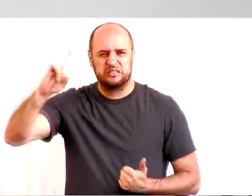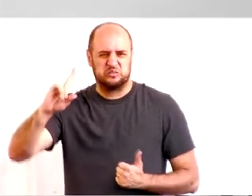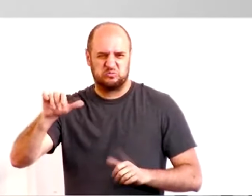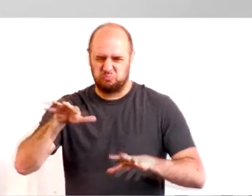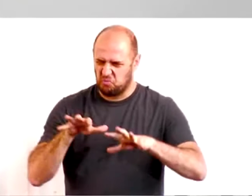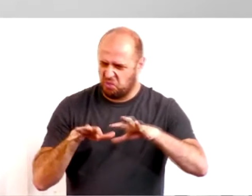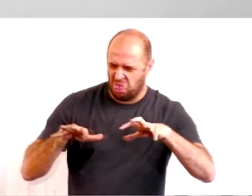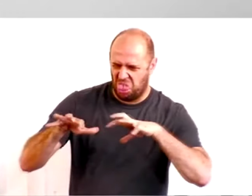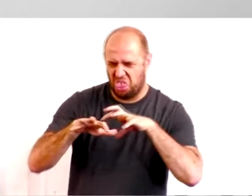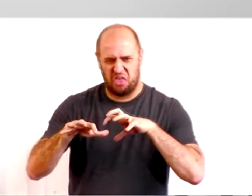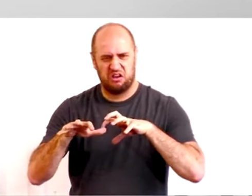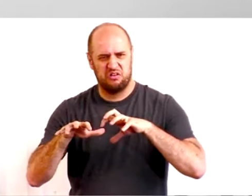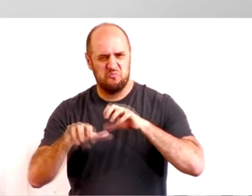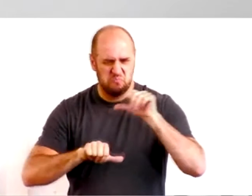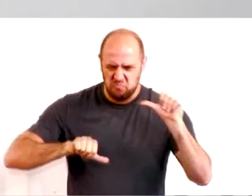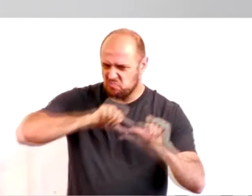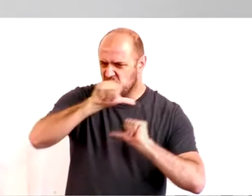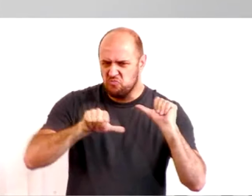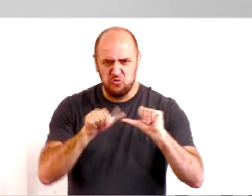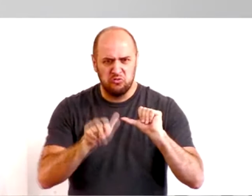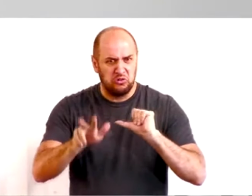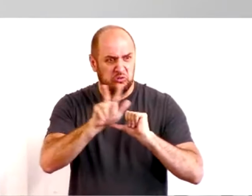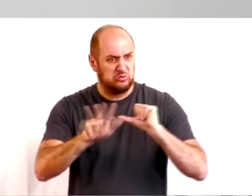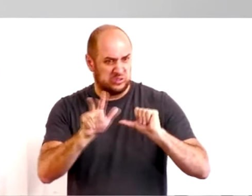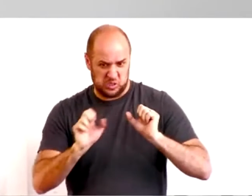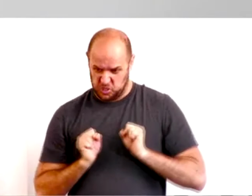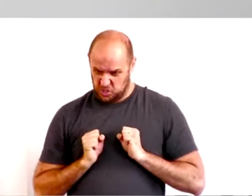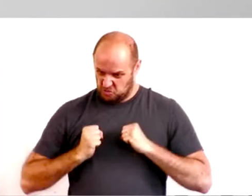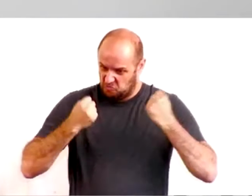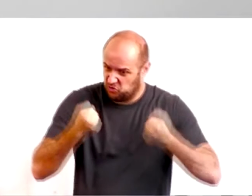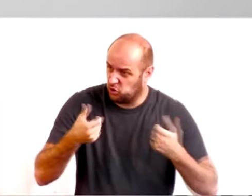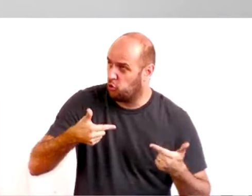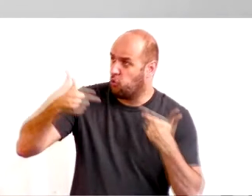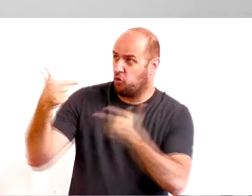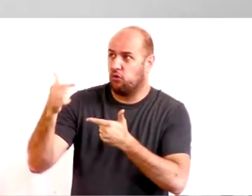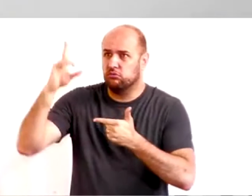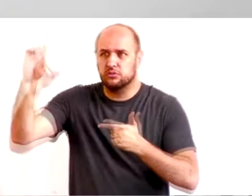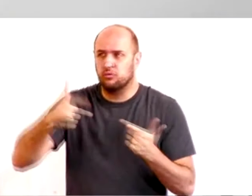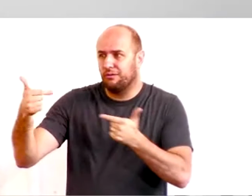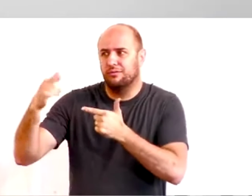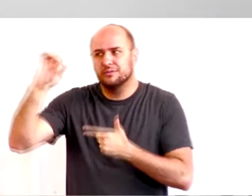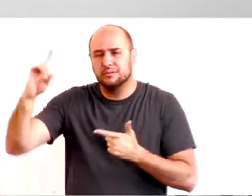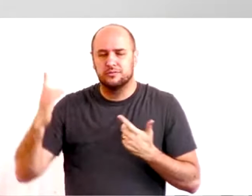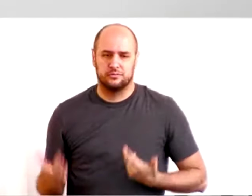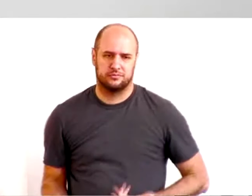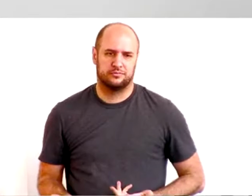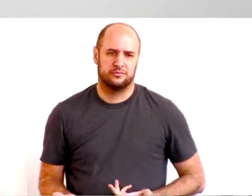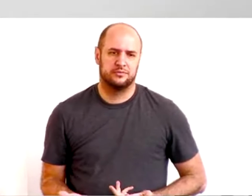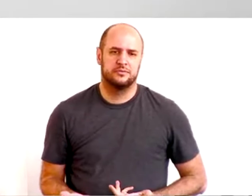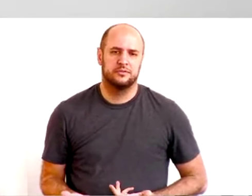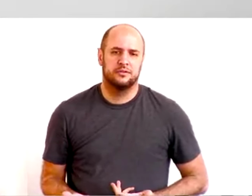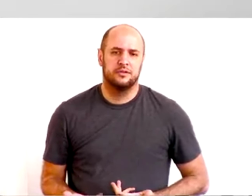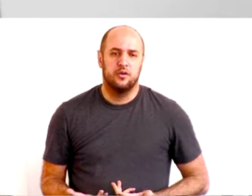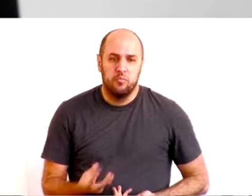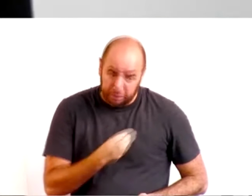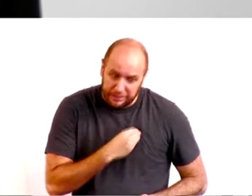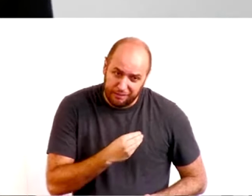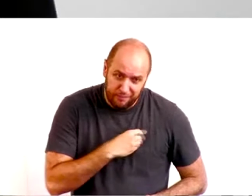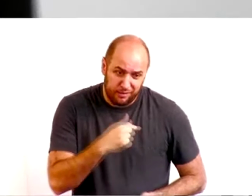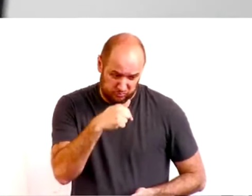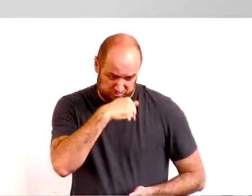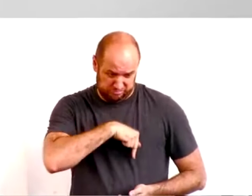a usam como instrumentos de rebelião contra Deus. Contra Deus. E é isso que o pecado